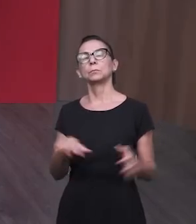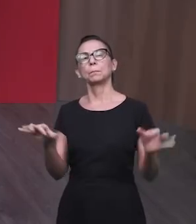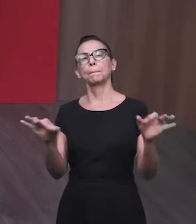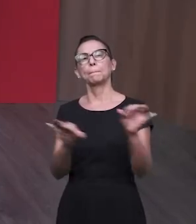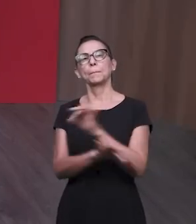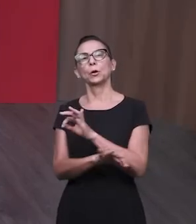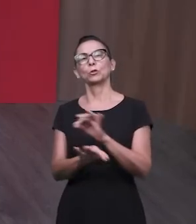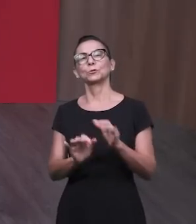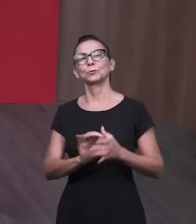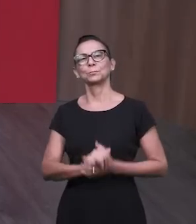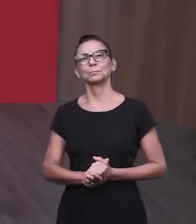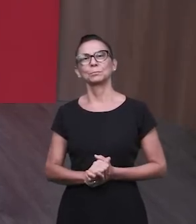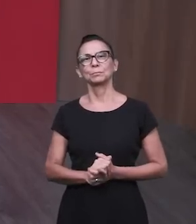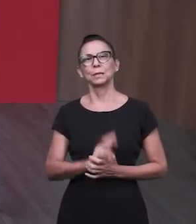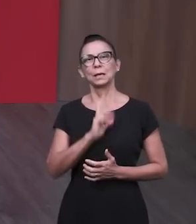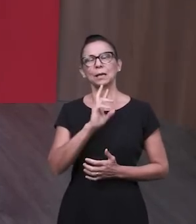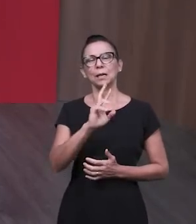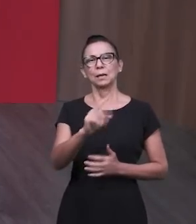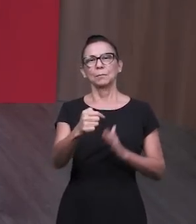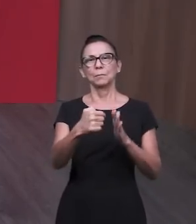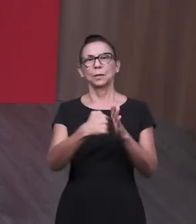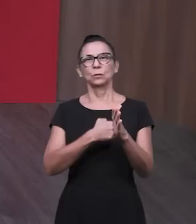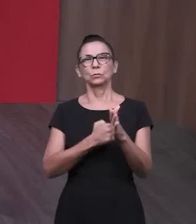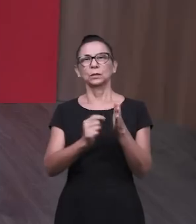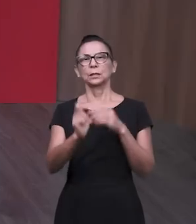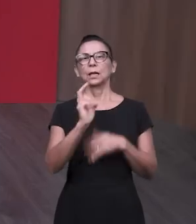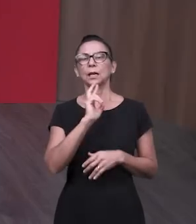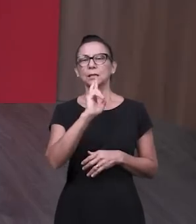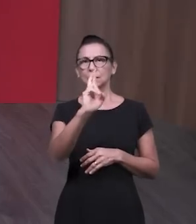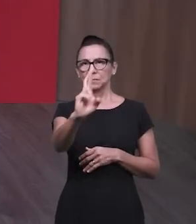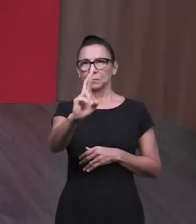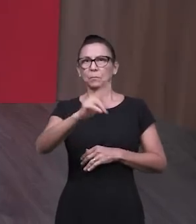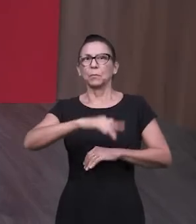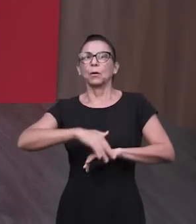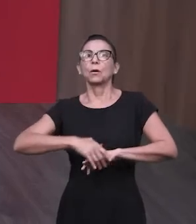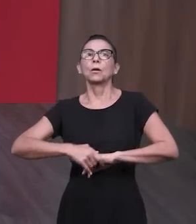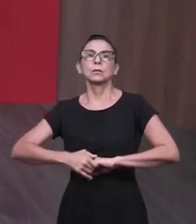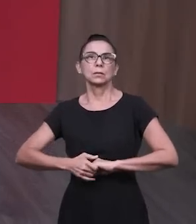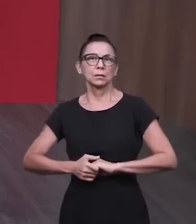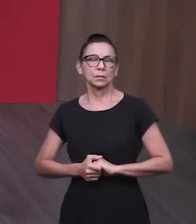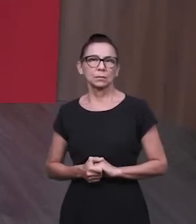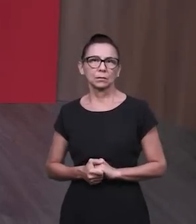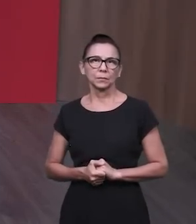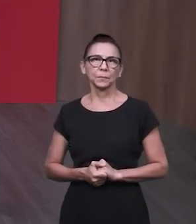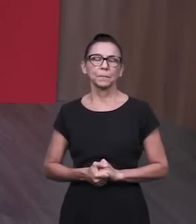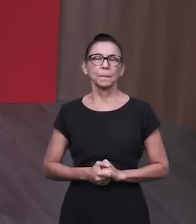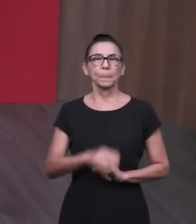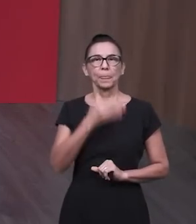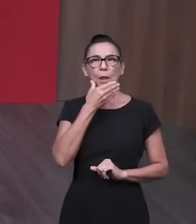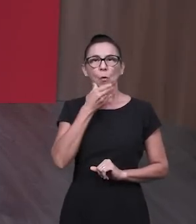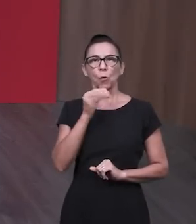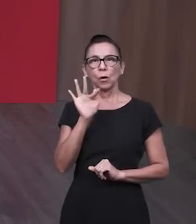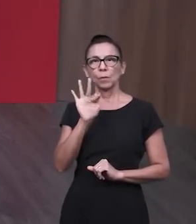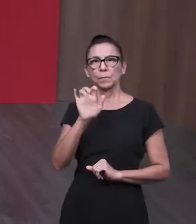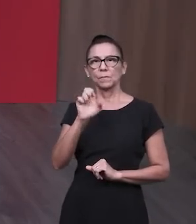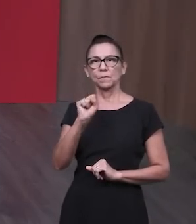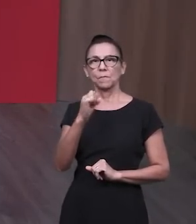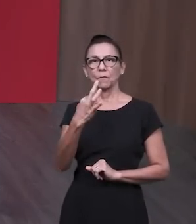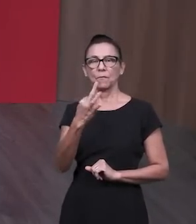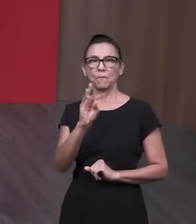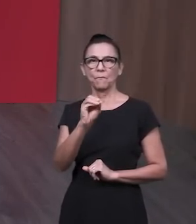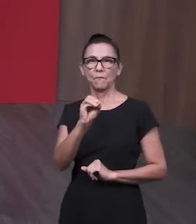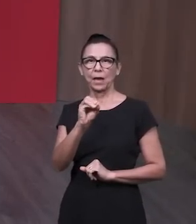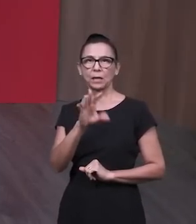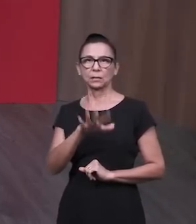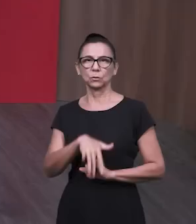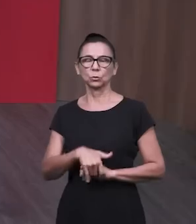responder acerca da razão da sua esperança e fala, ó potentíssimo Festo, eu não